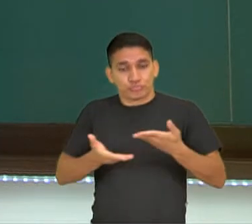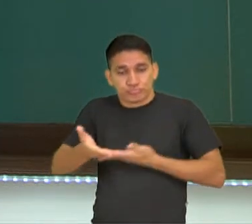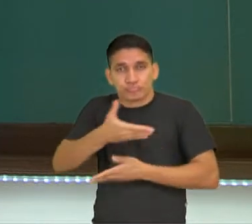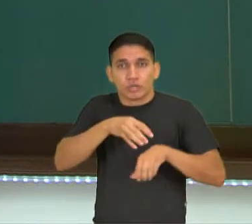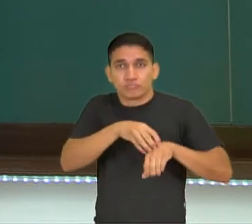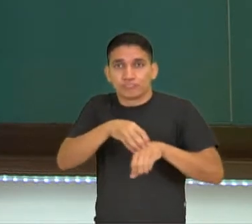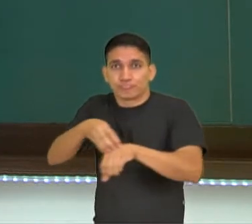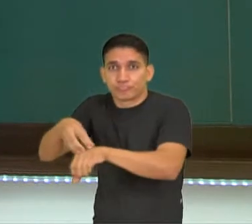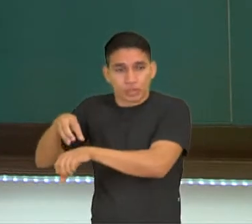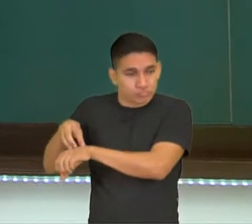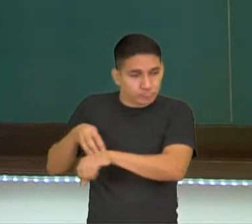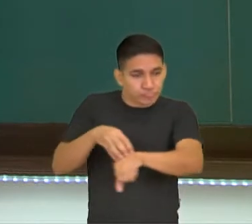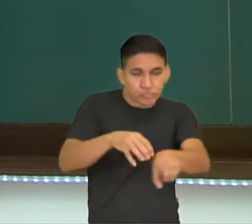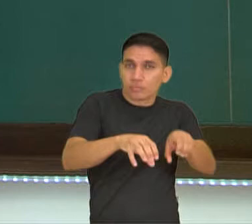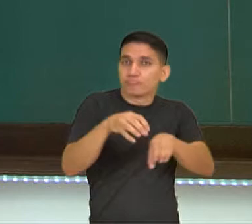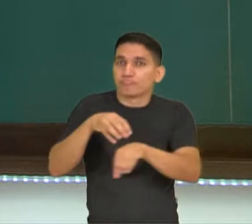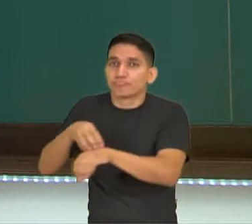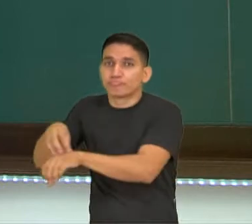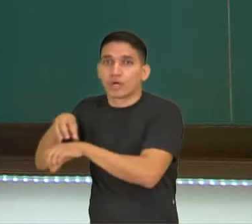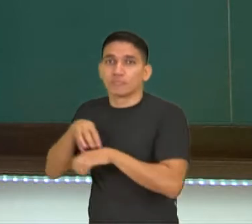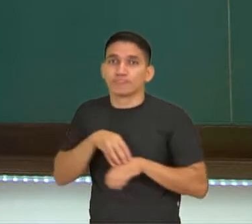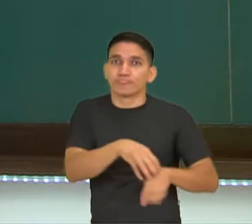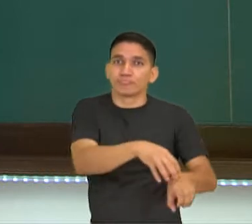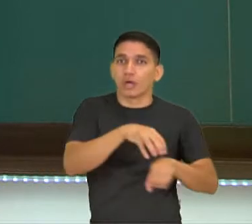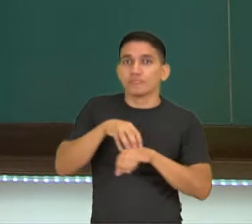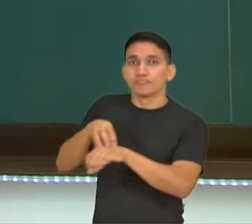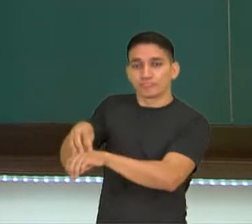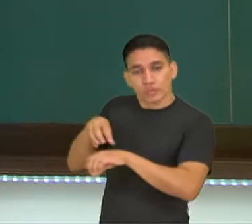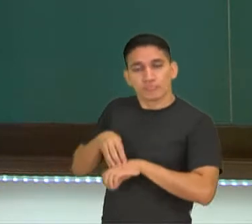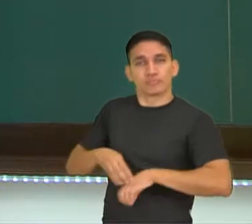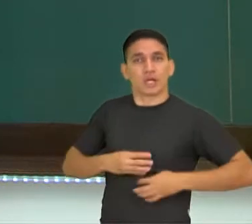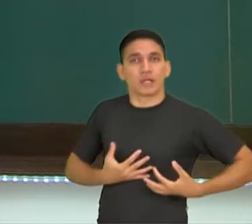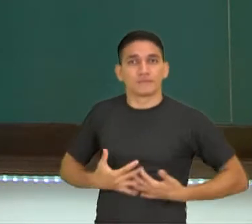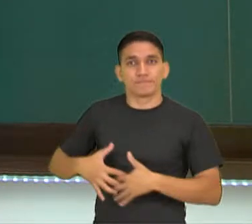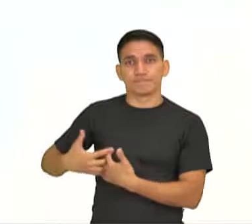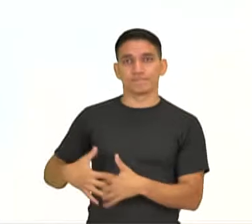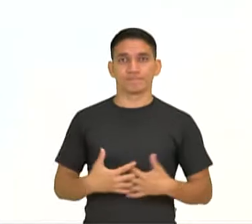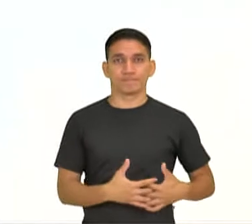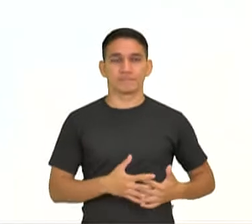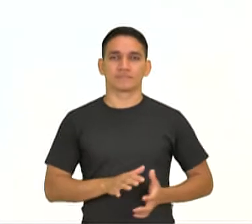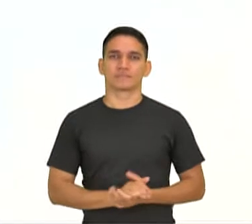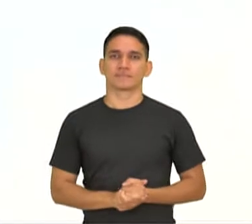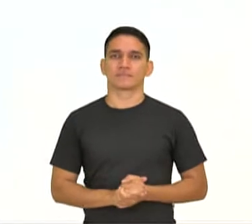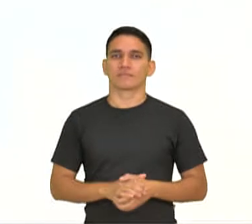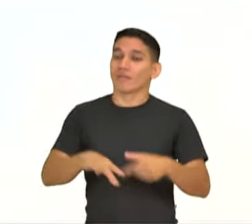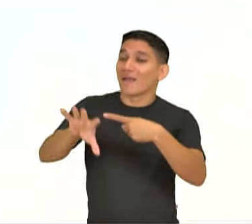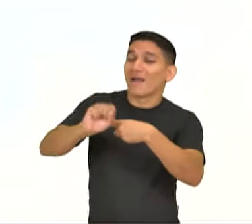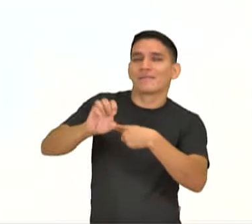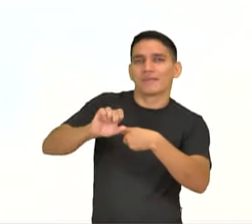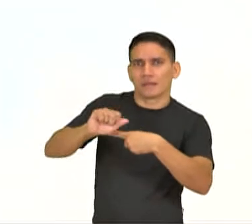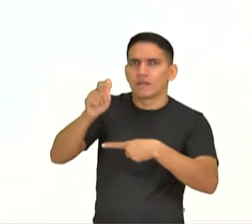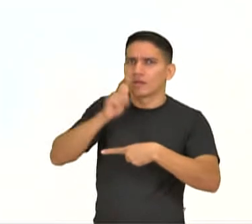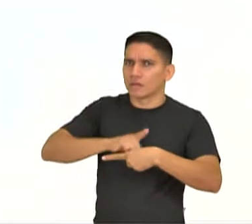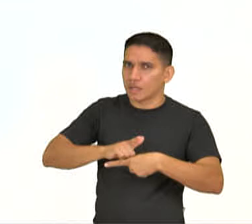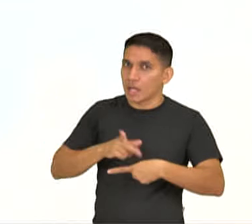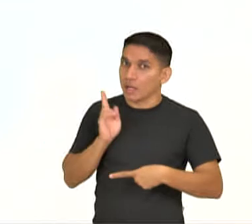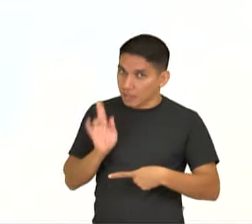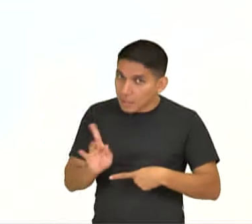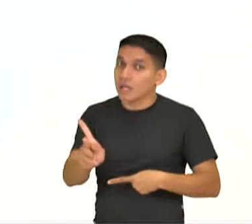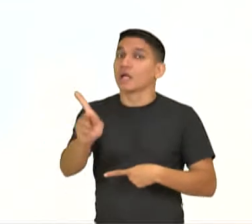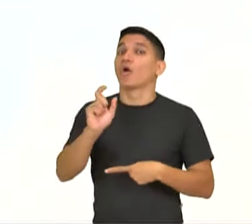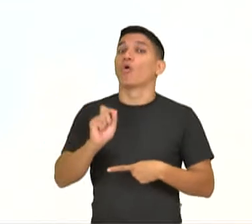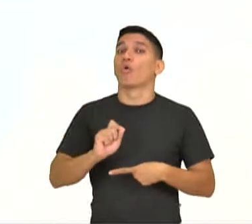transporte, nesse vai e vem de nutrientes do nosso corpo. O mineral ainda garante, olha o que mais?